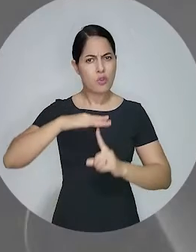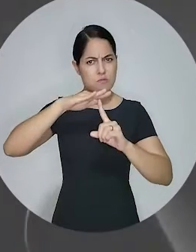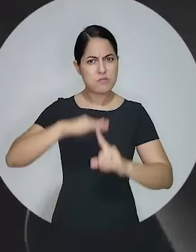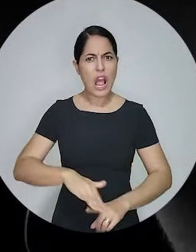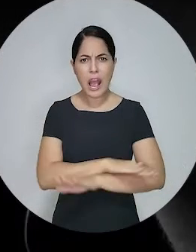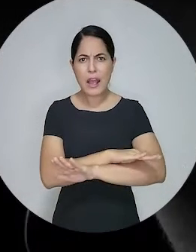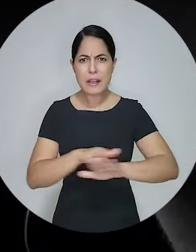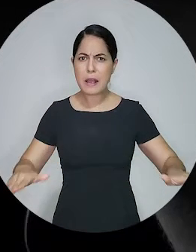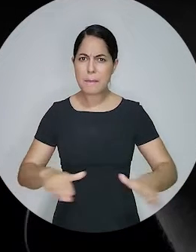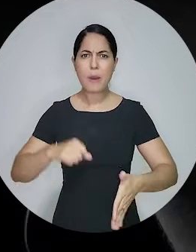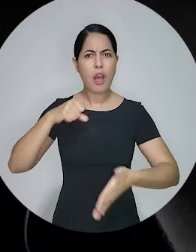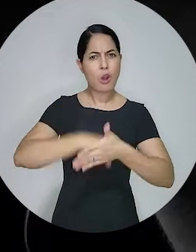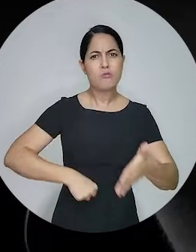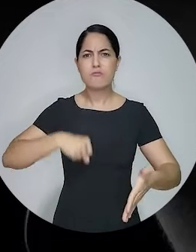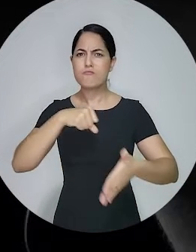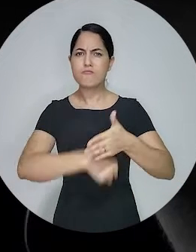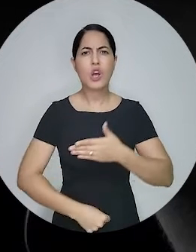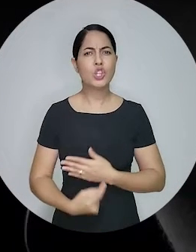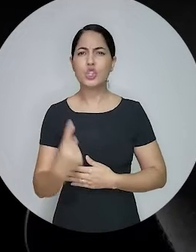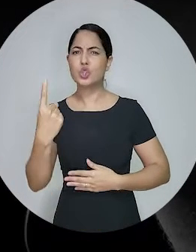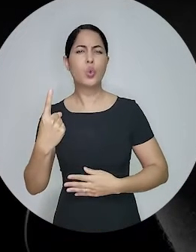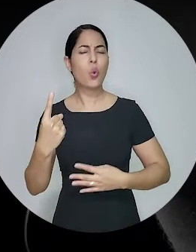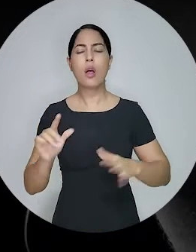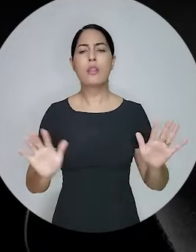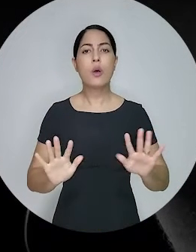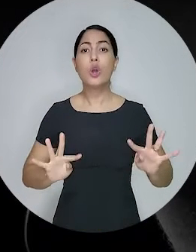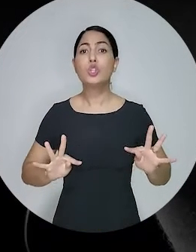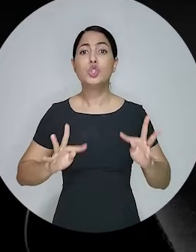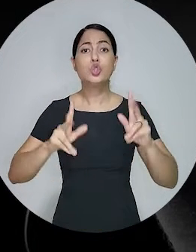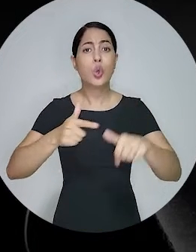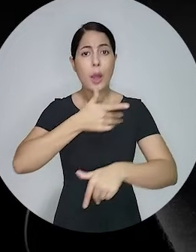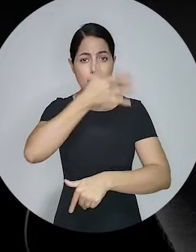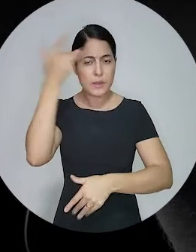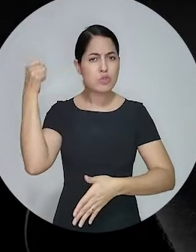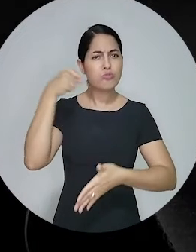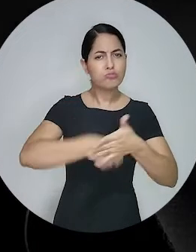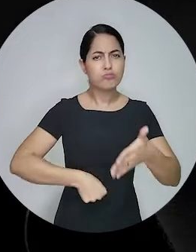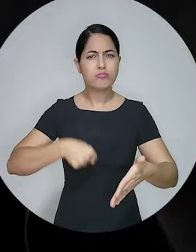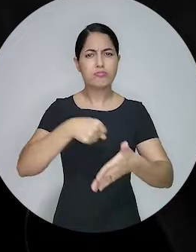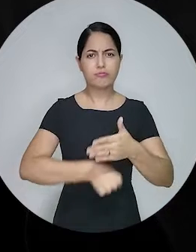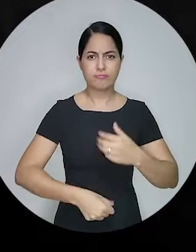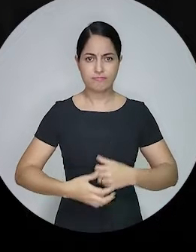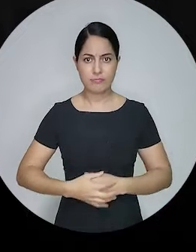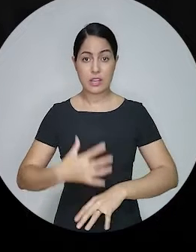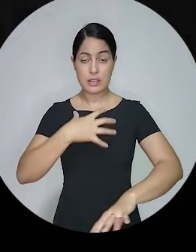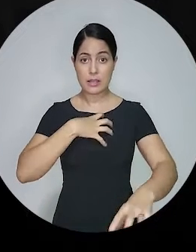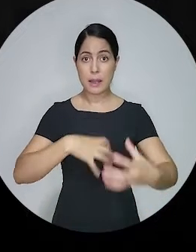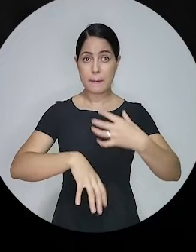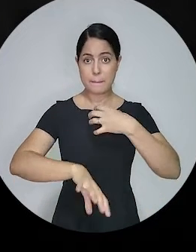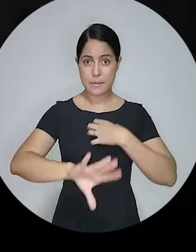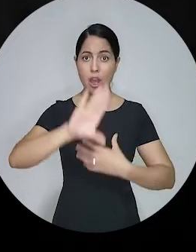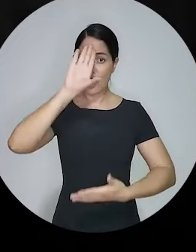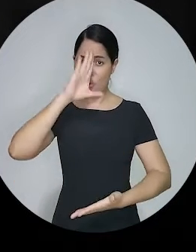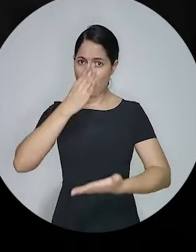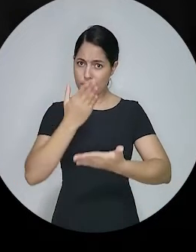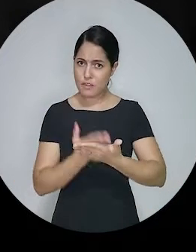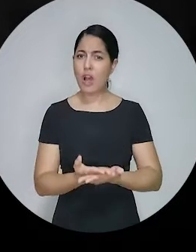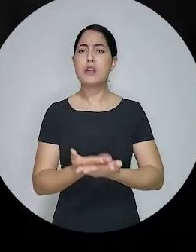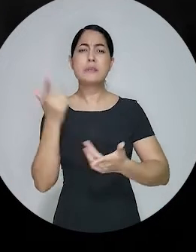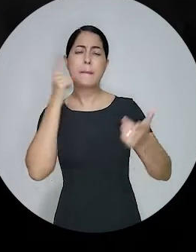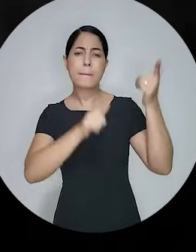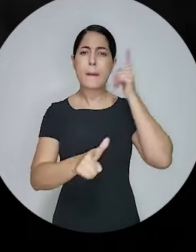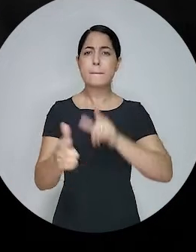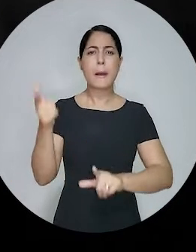todos. Com resiliência, empatia e a confiança adquirida a cada nova conquista, vamos transformar essa triste